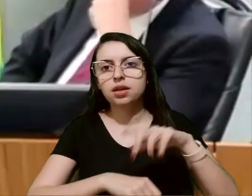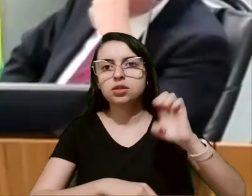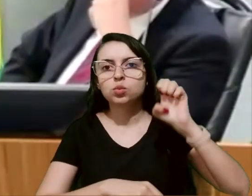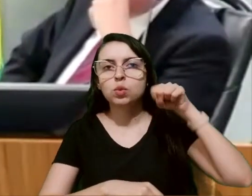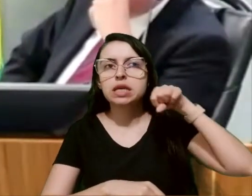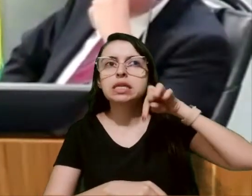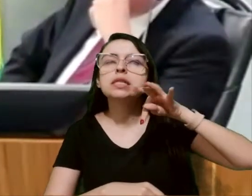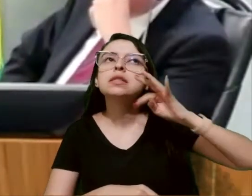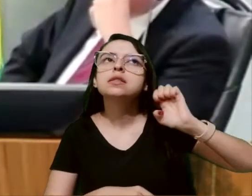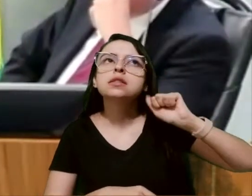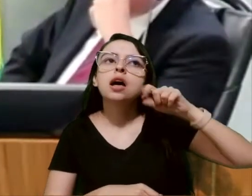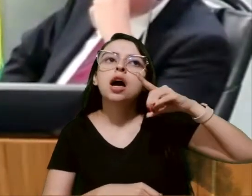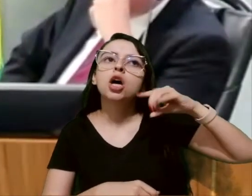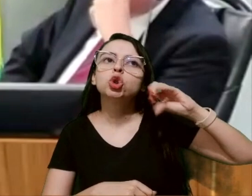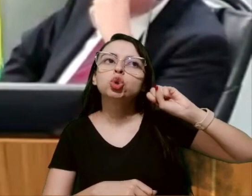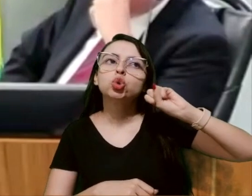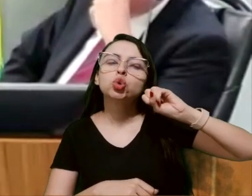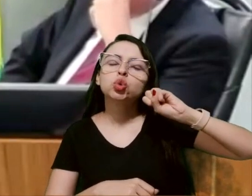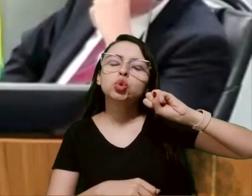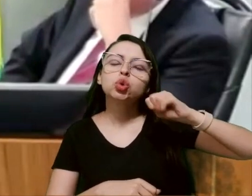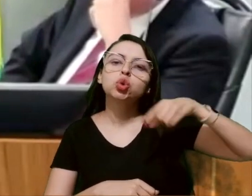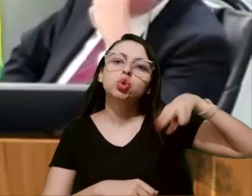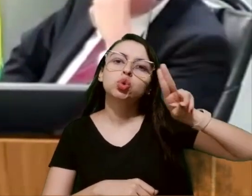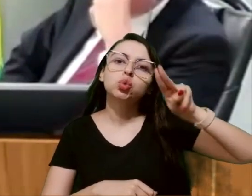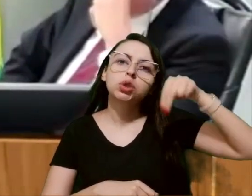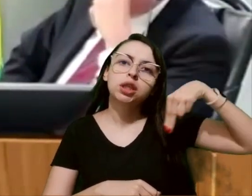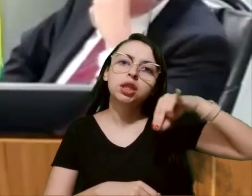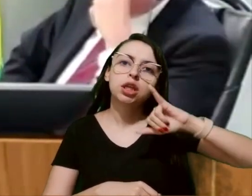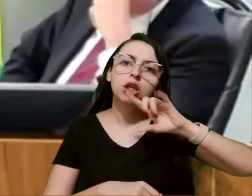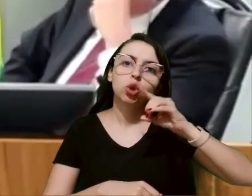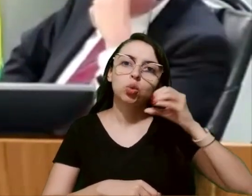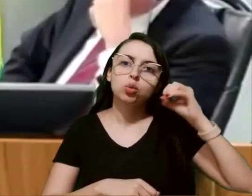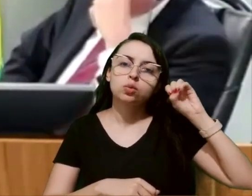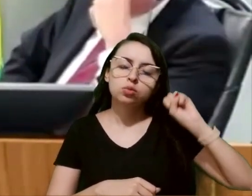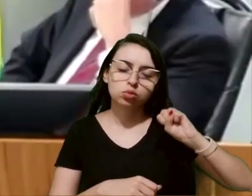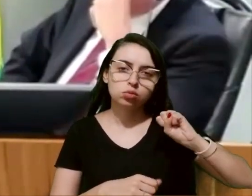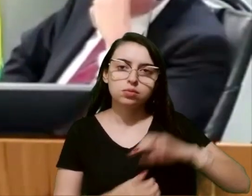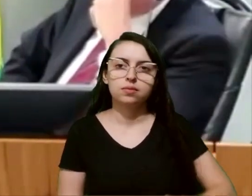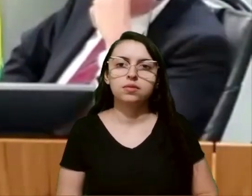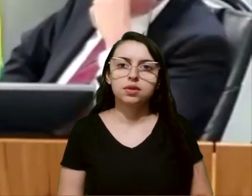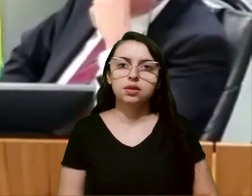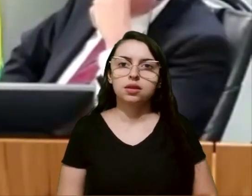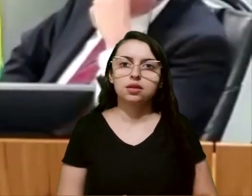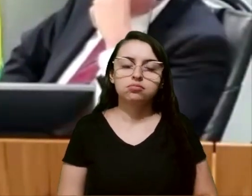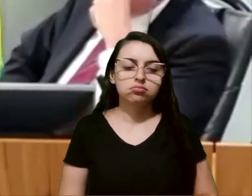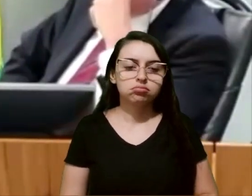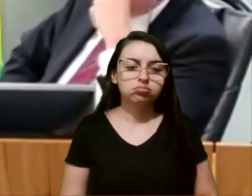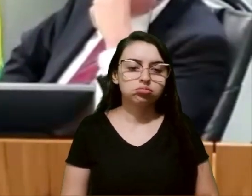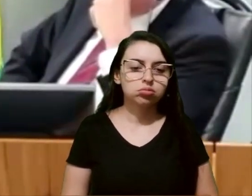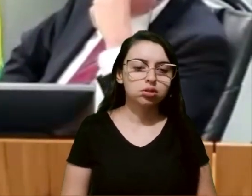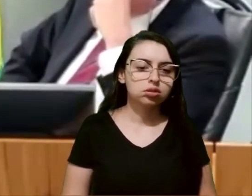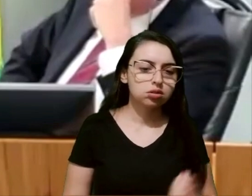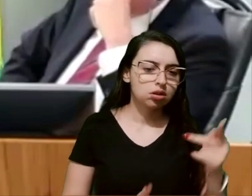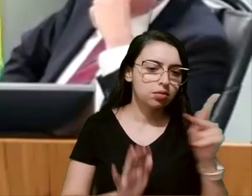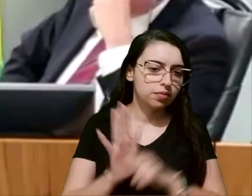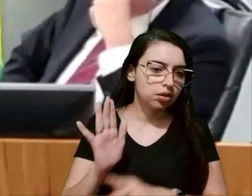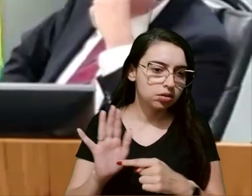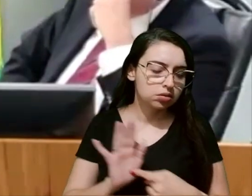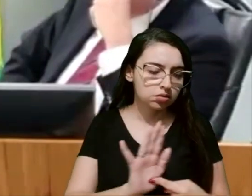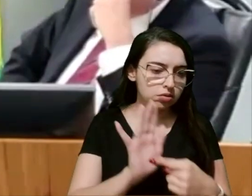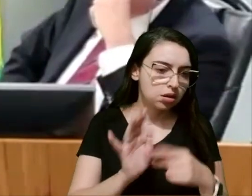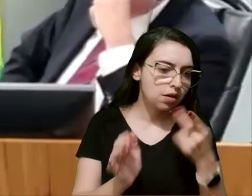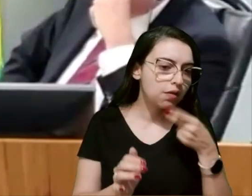muito interessante sobre essa até essa essa essa, esse caso